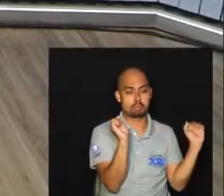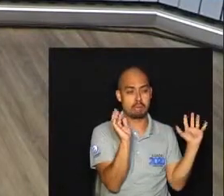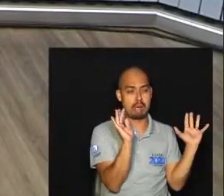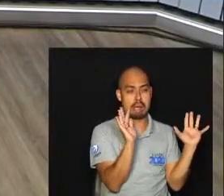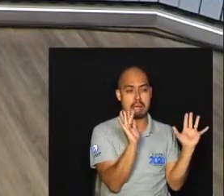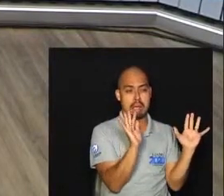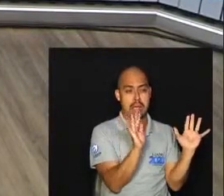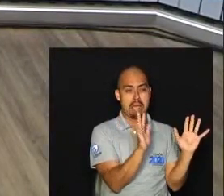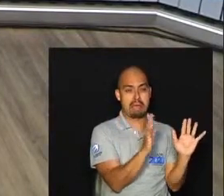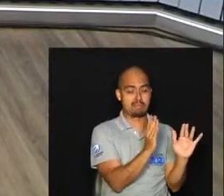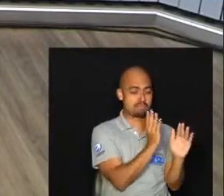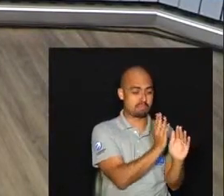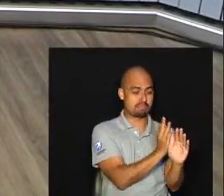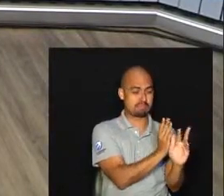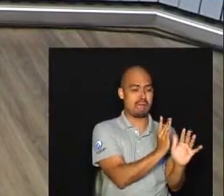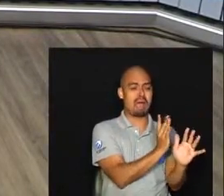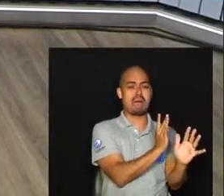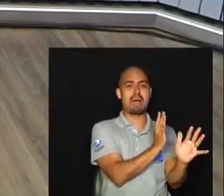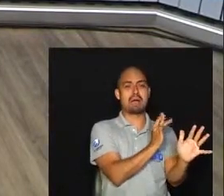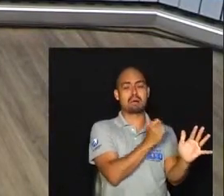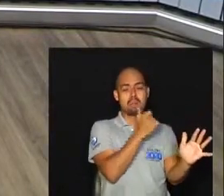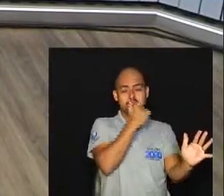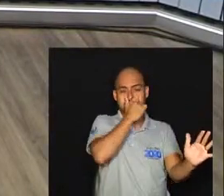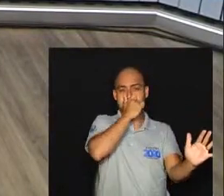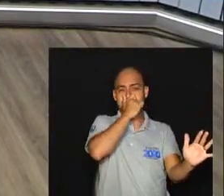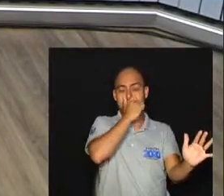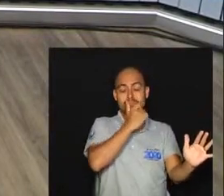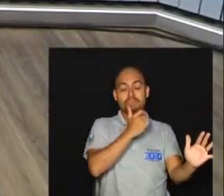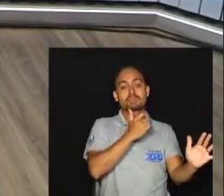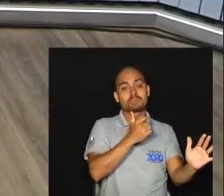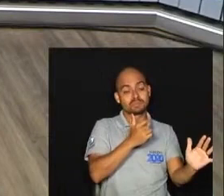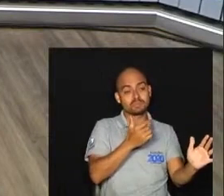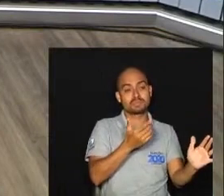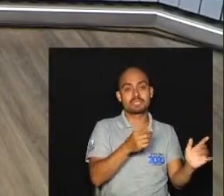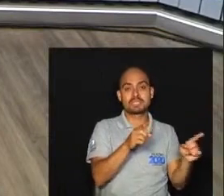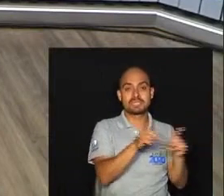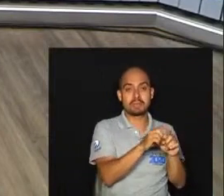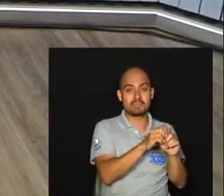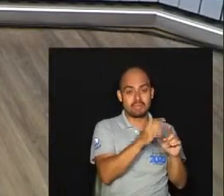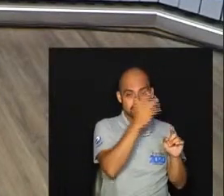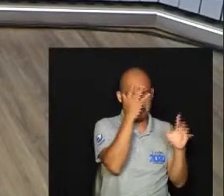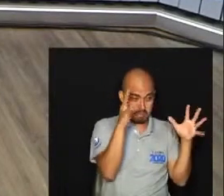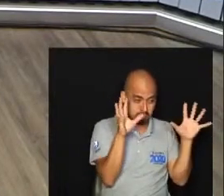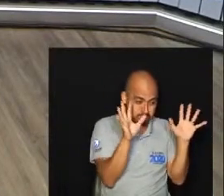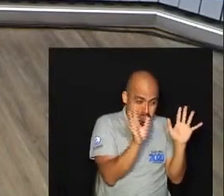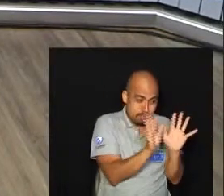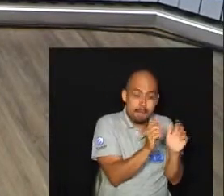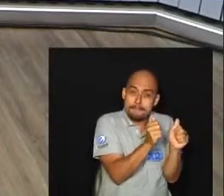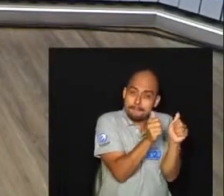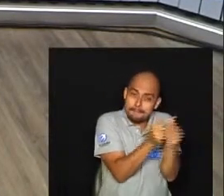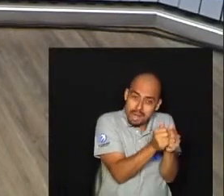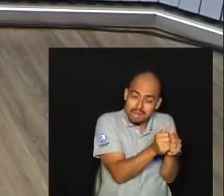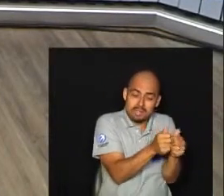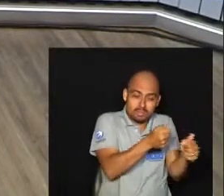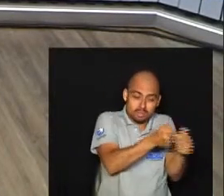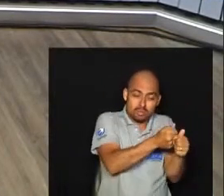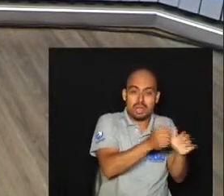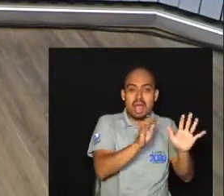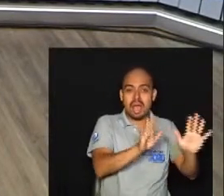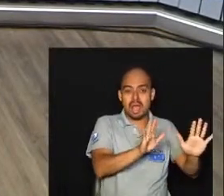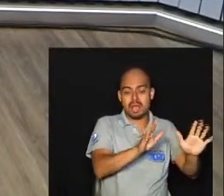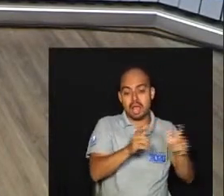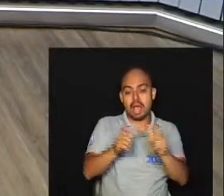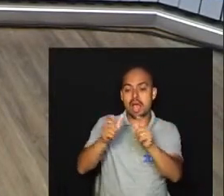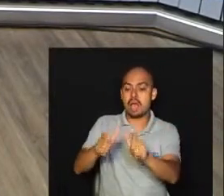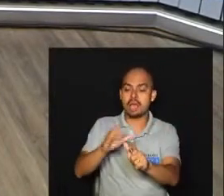as filas do lado de fora do local de votação e a questão da aglomeração. E agora, no distrito do